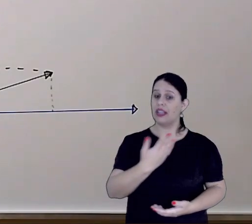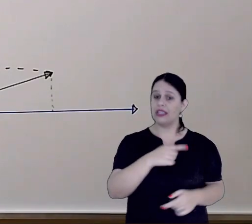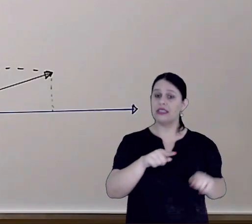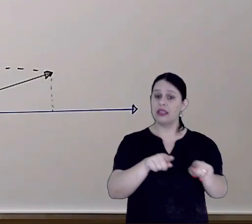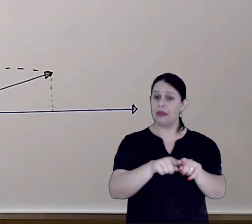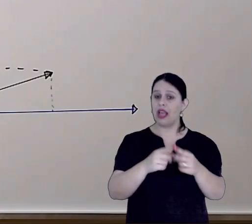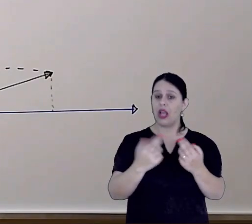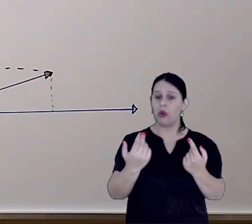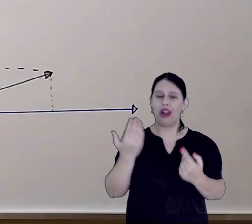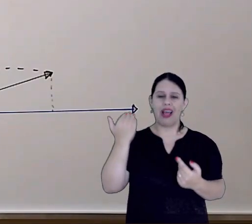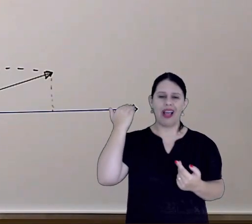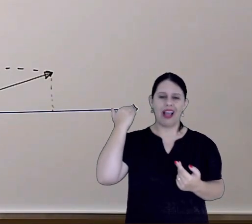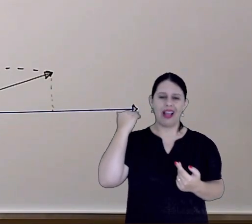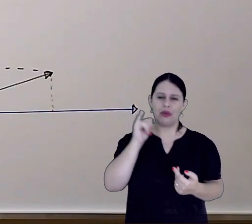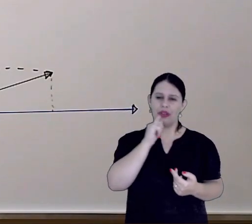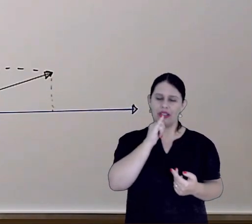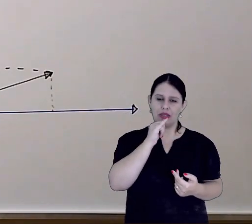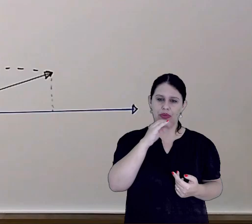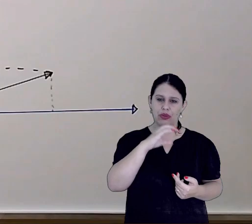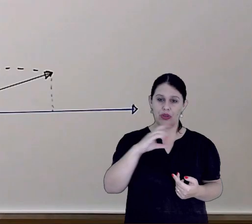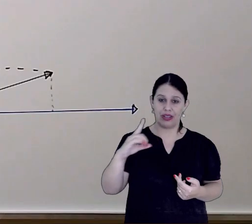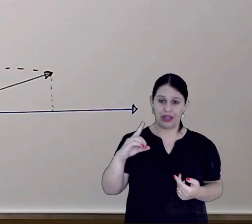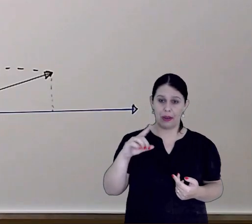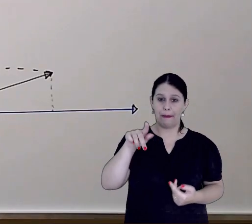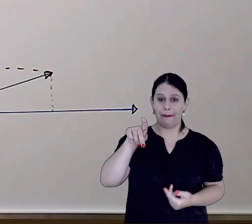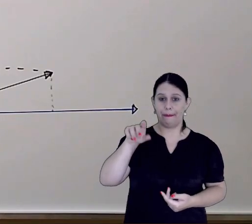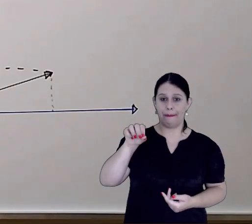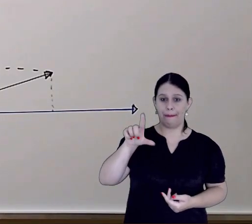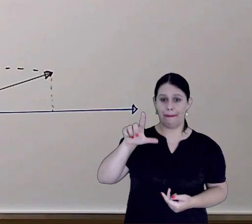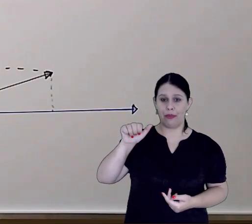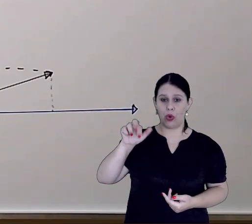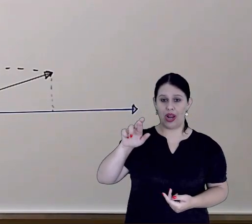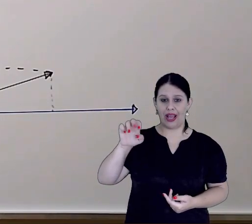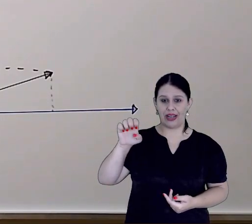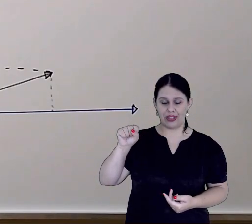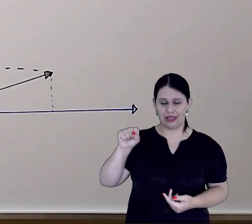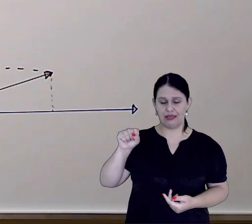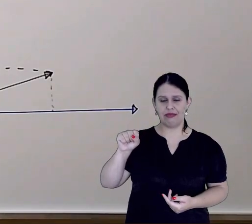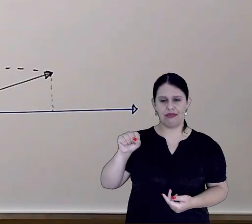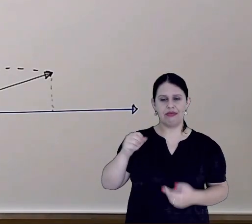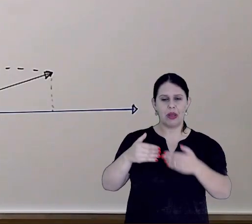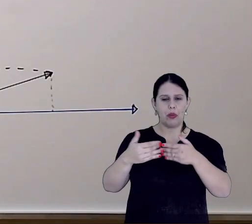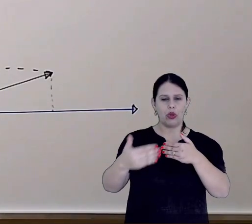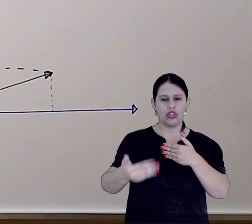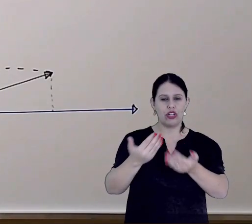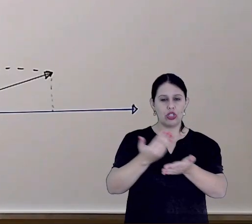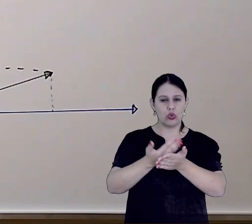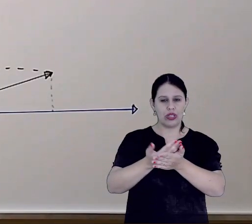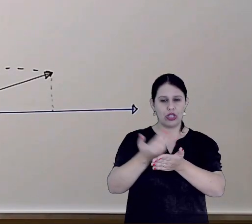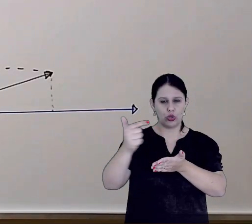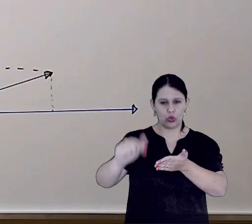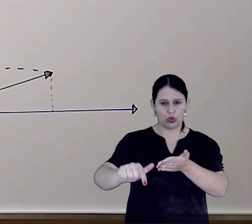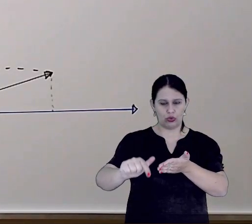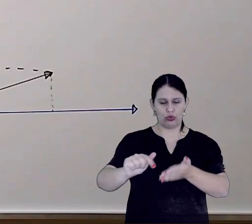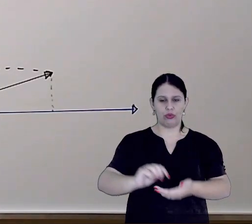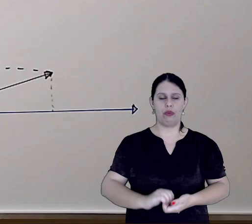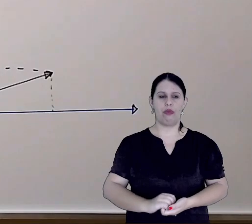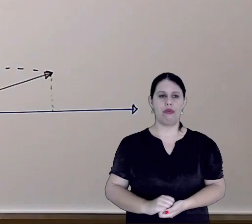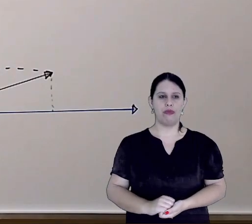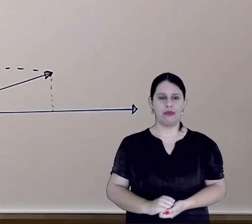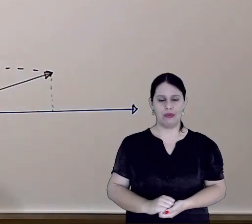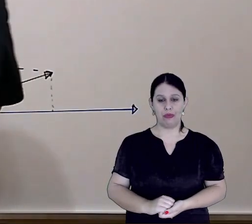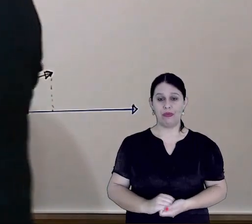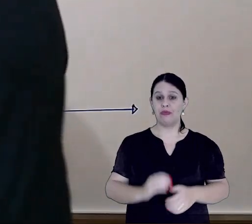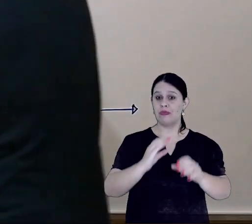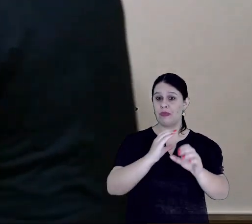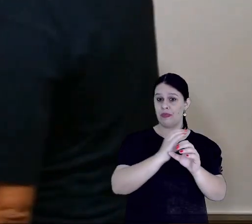Esse R aqui é o mesmo R que eu usei como exemplo lá no coordenadas polares Vamos fazer isso aqui mais pra frente Legal?